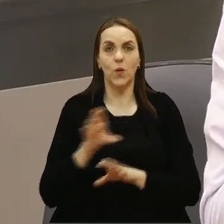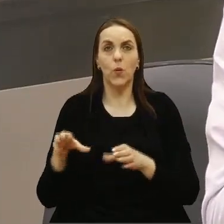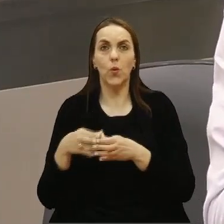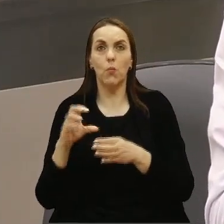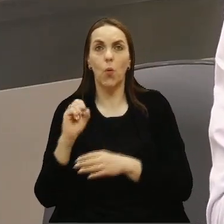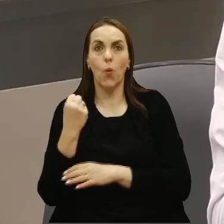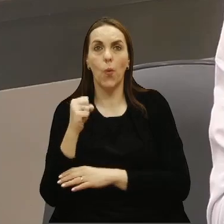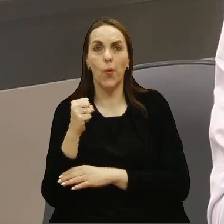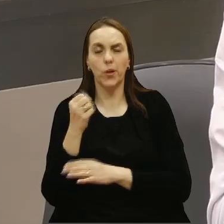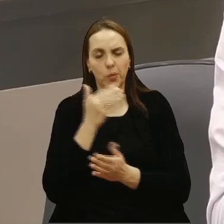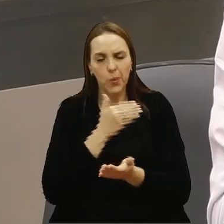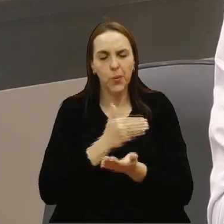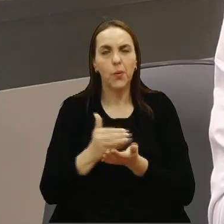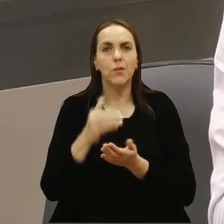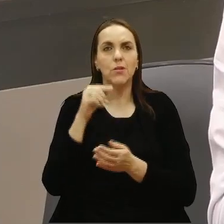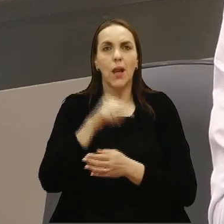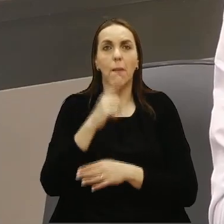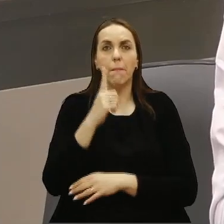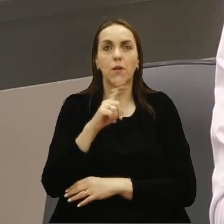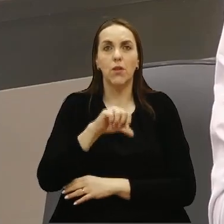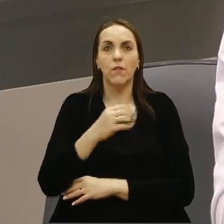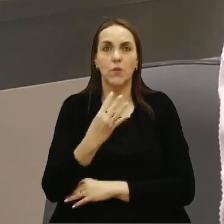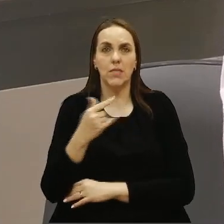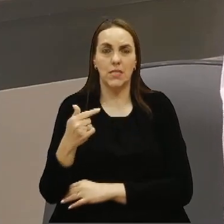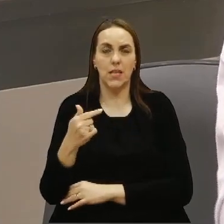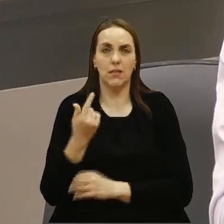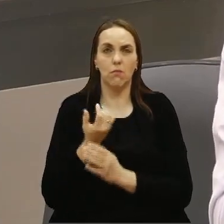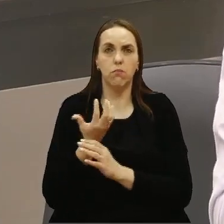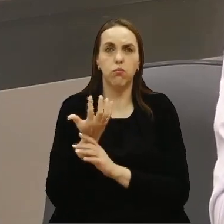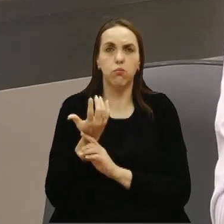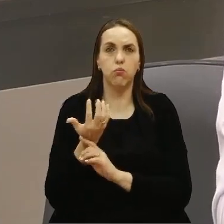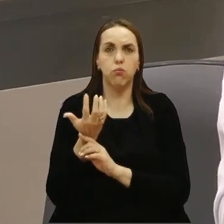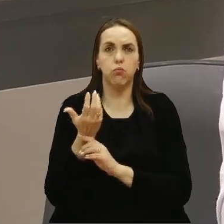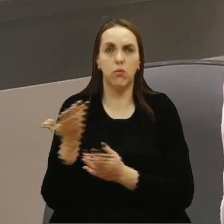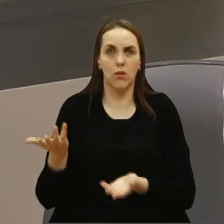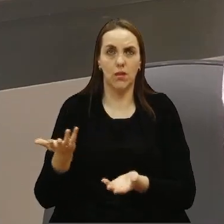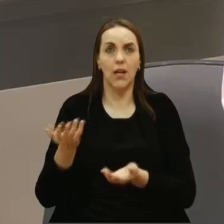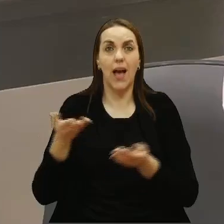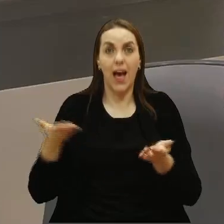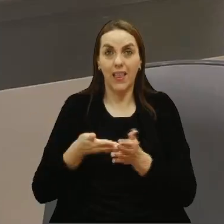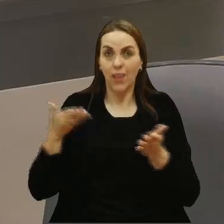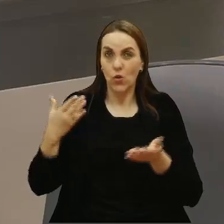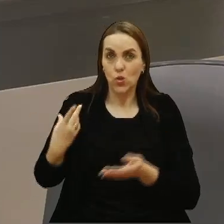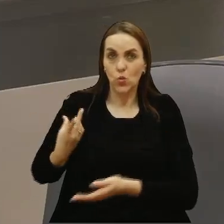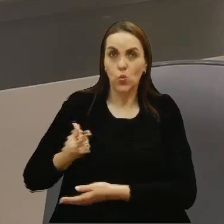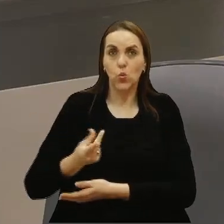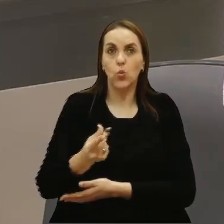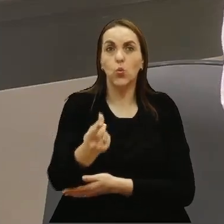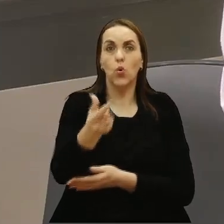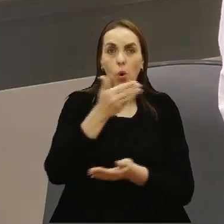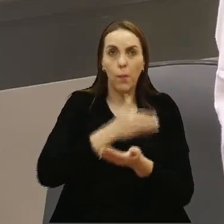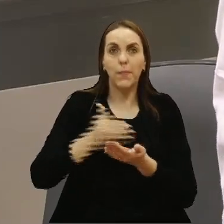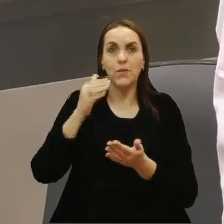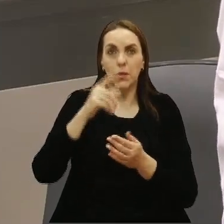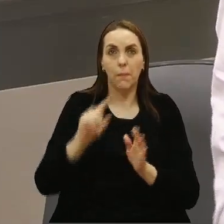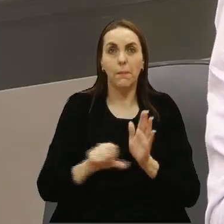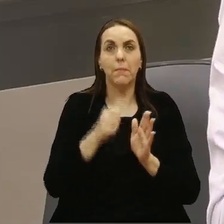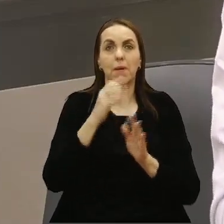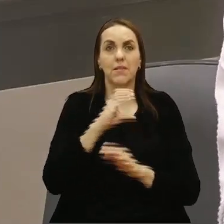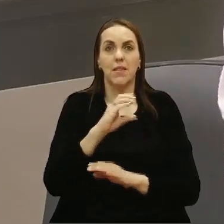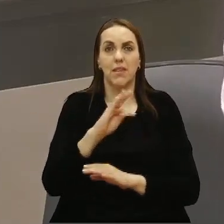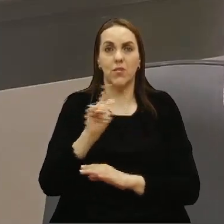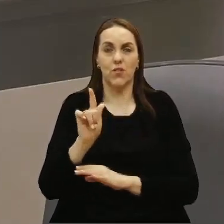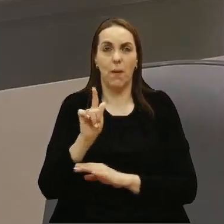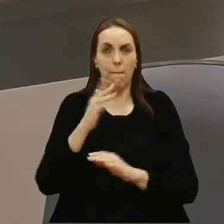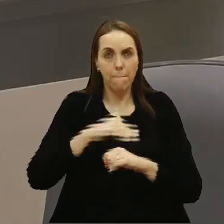lá, vereador Daniel, lá em 1947, a Chama Crioula. E até hoje dura, né? Iniciaram o primeiro CTG. Então, por